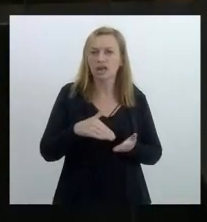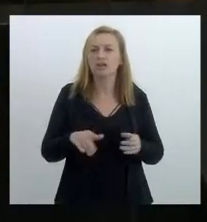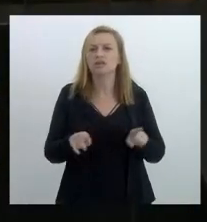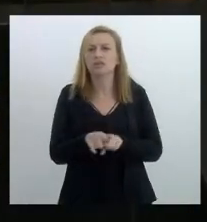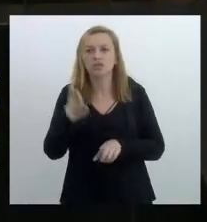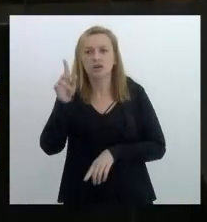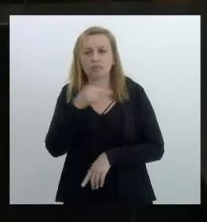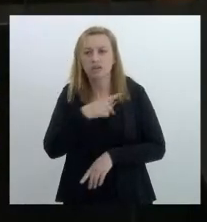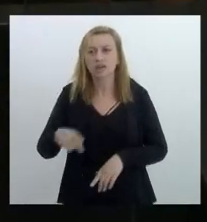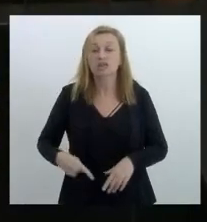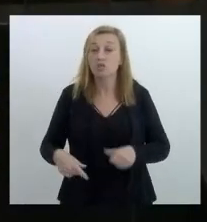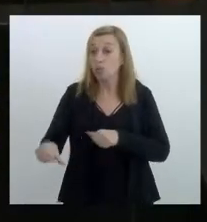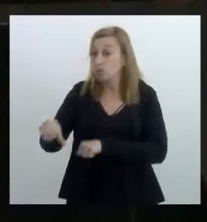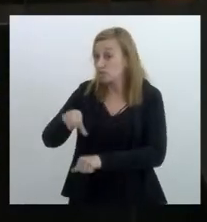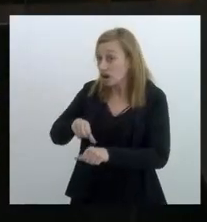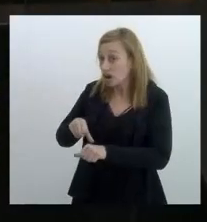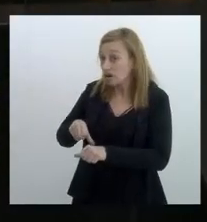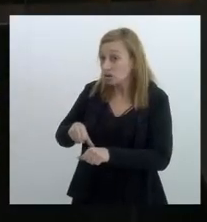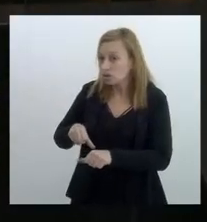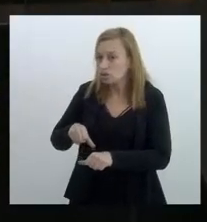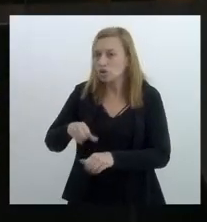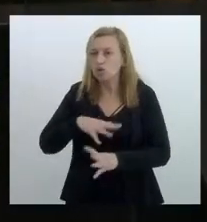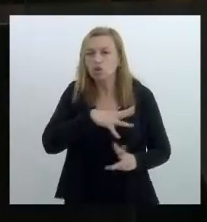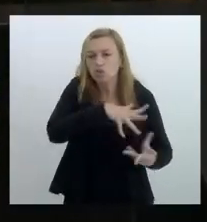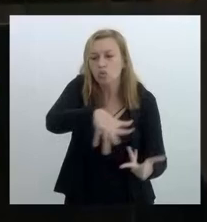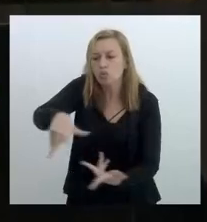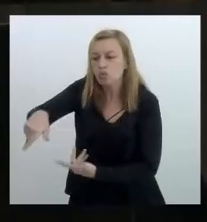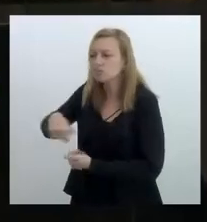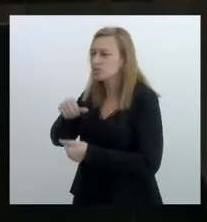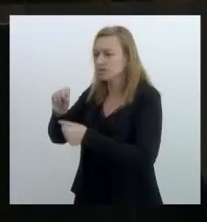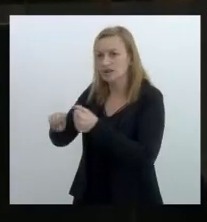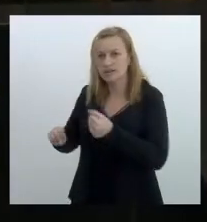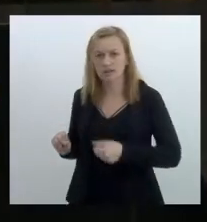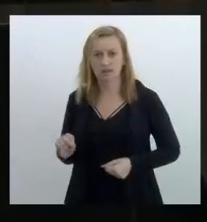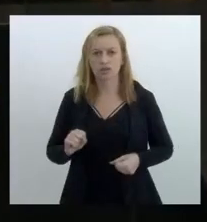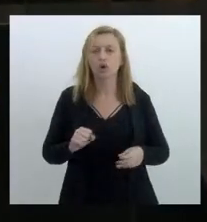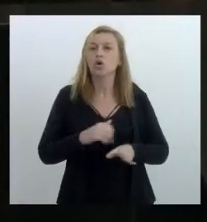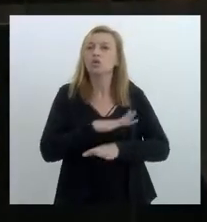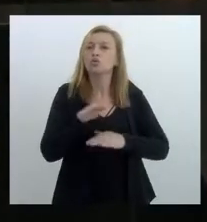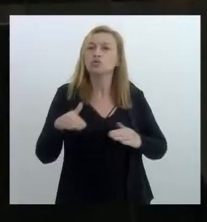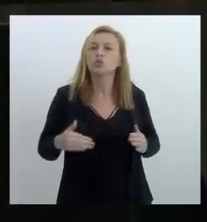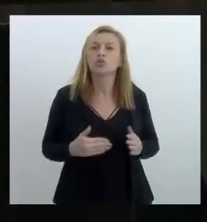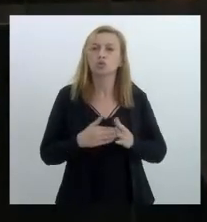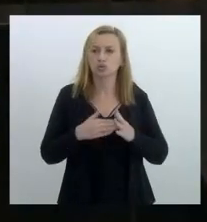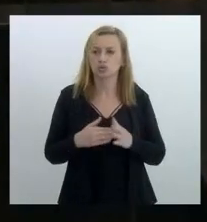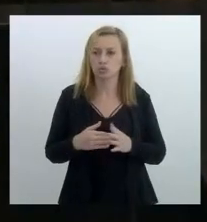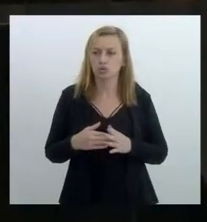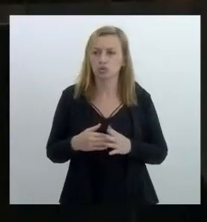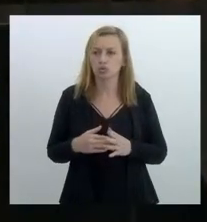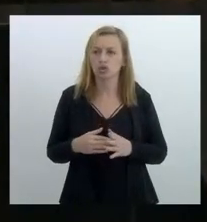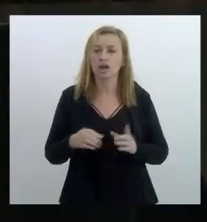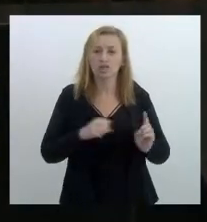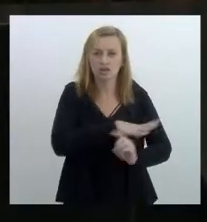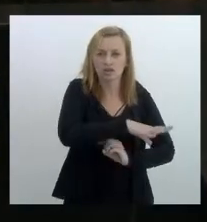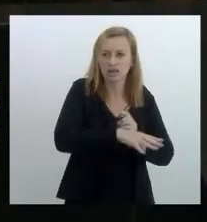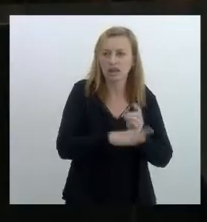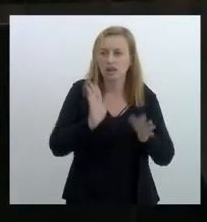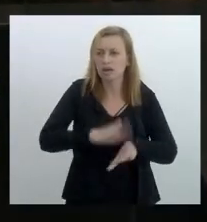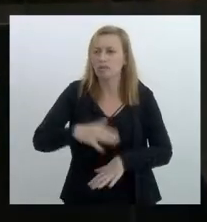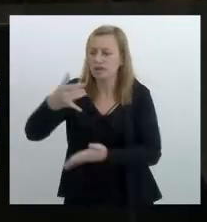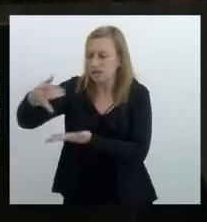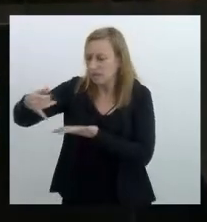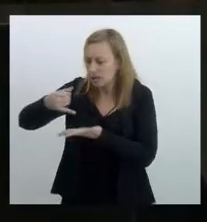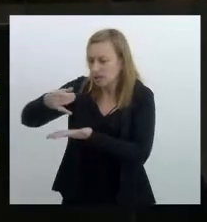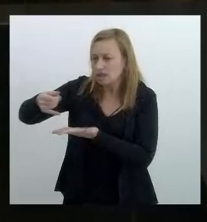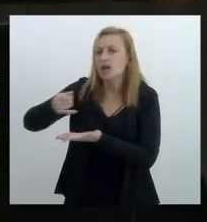presidente, faz o contrário do que o mundo está fazendo. Todo o mundo, a sociedade mais capitalista que a gente